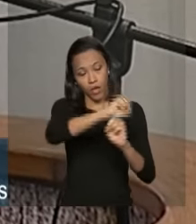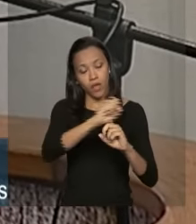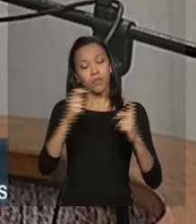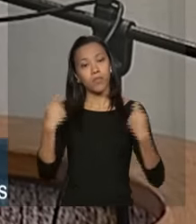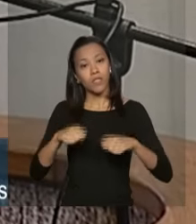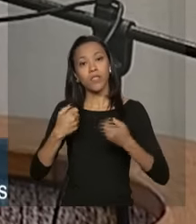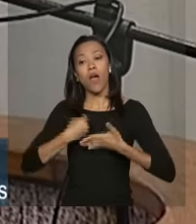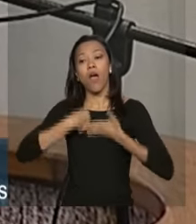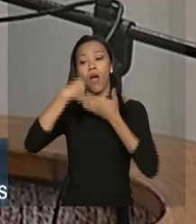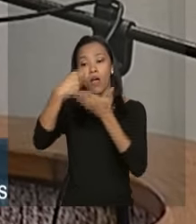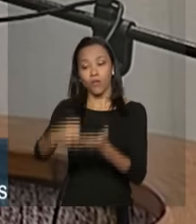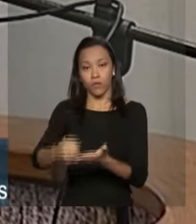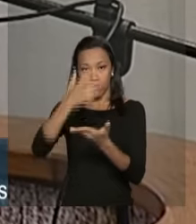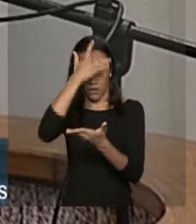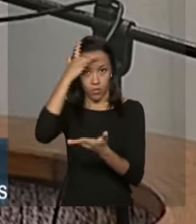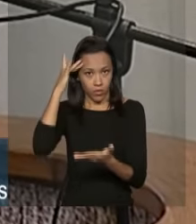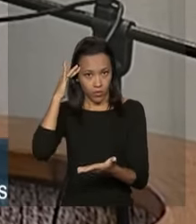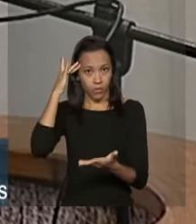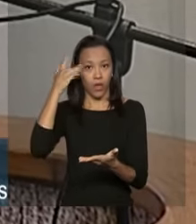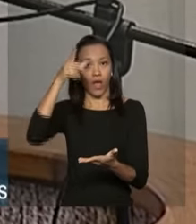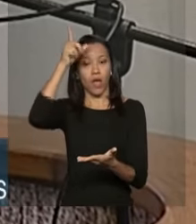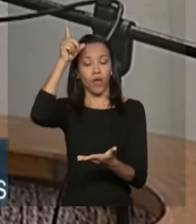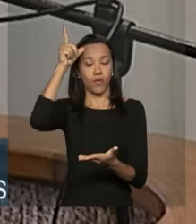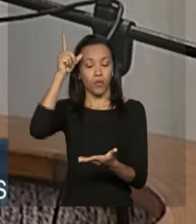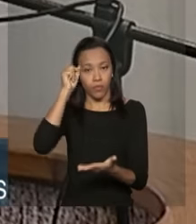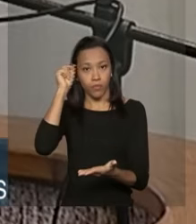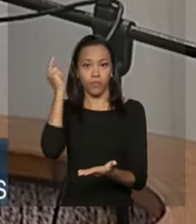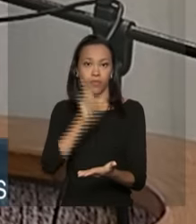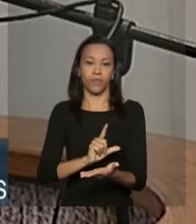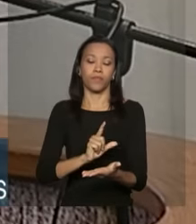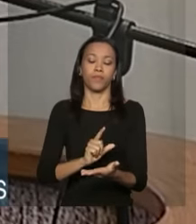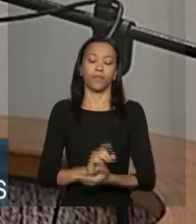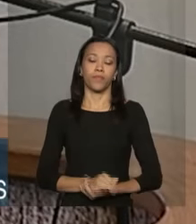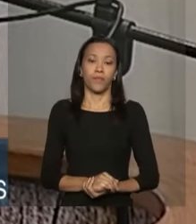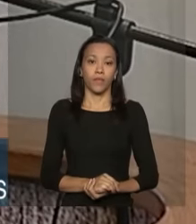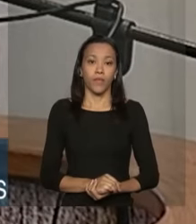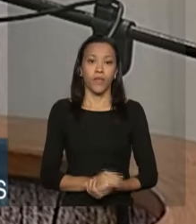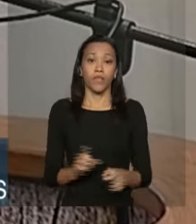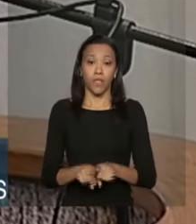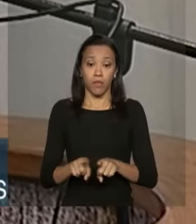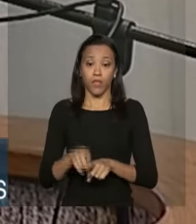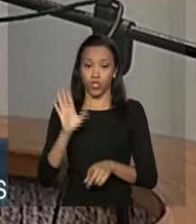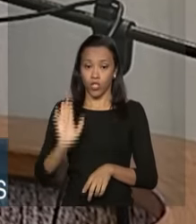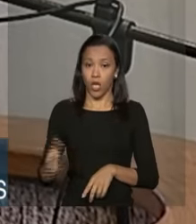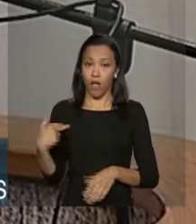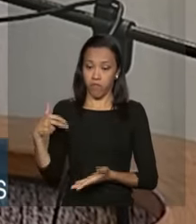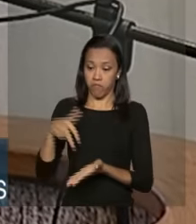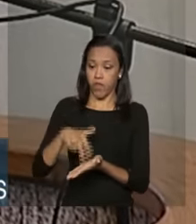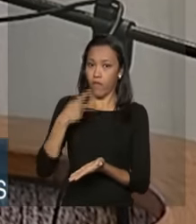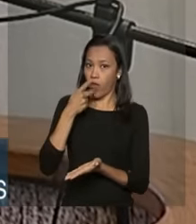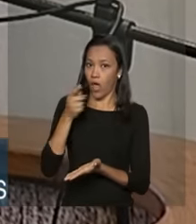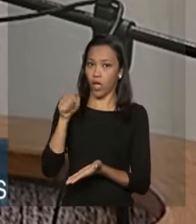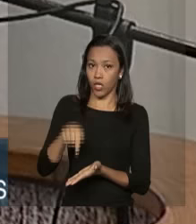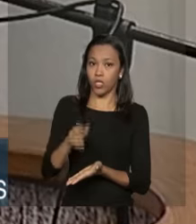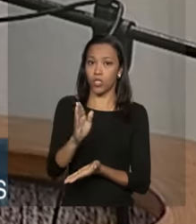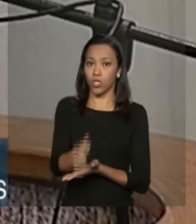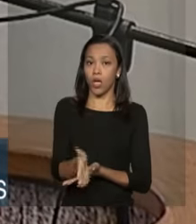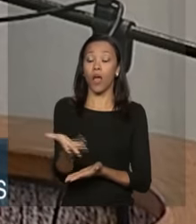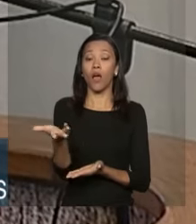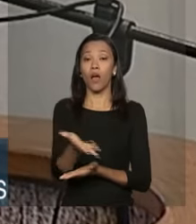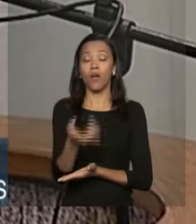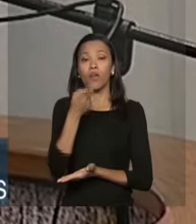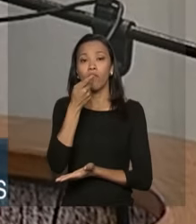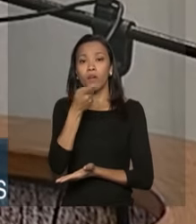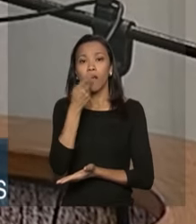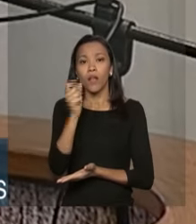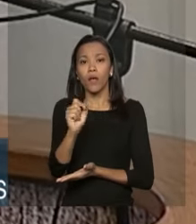superar gostaria como já falou o caro Beto agora mencionar